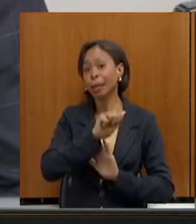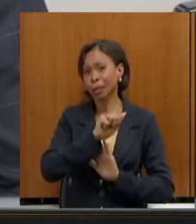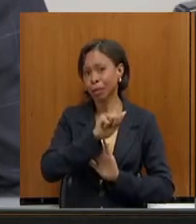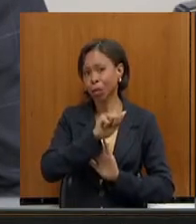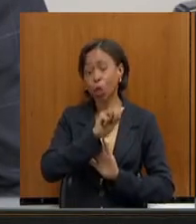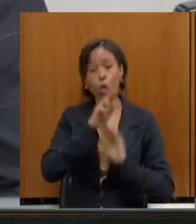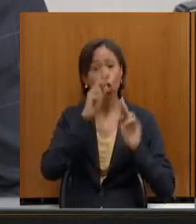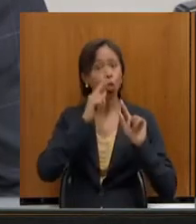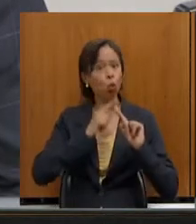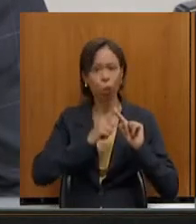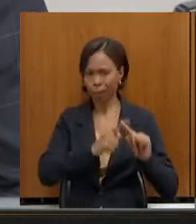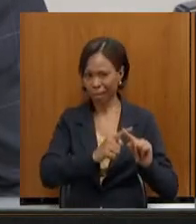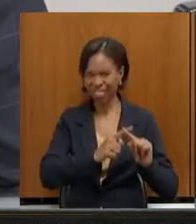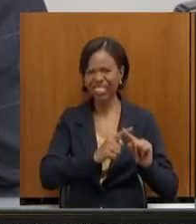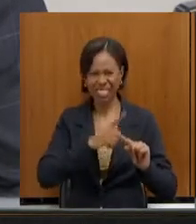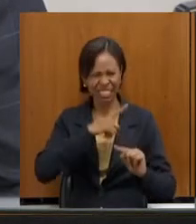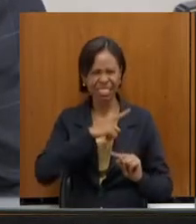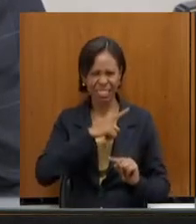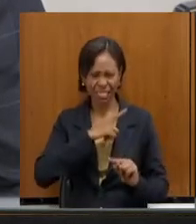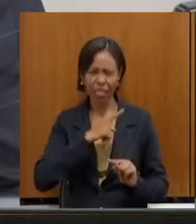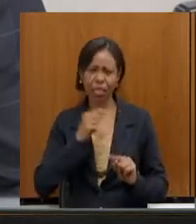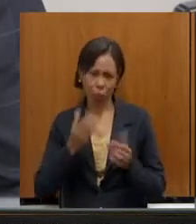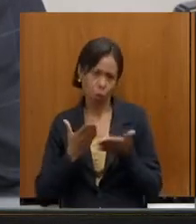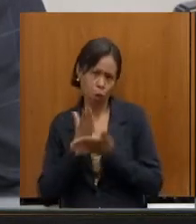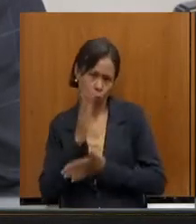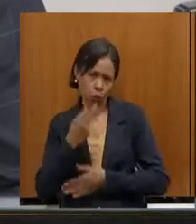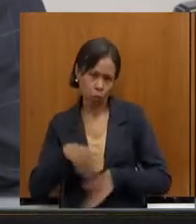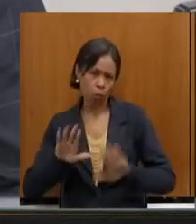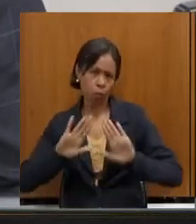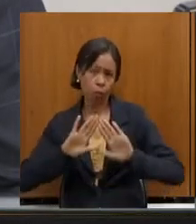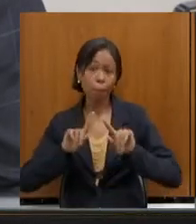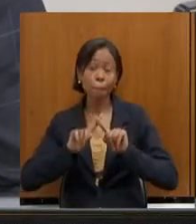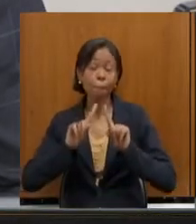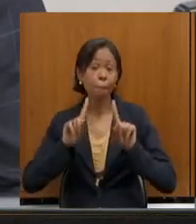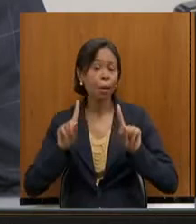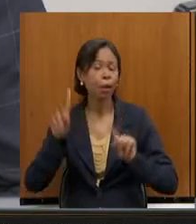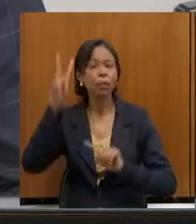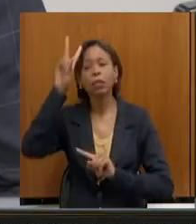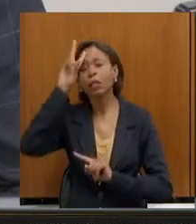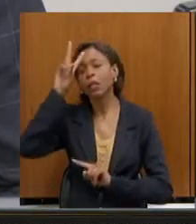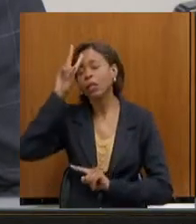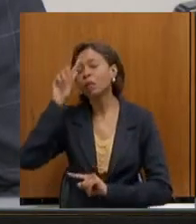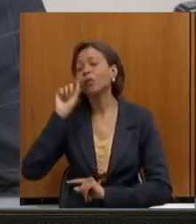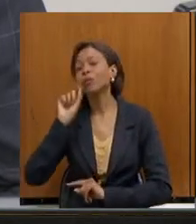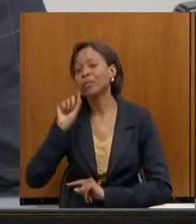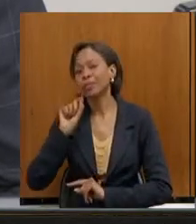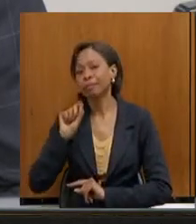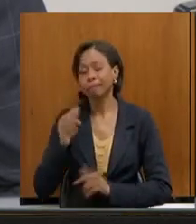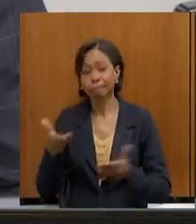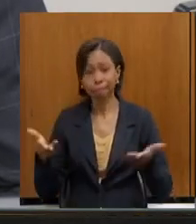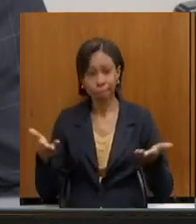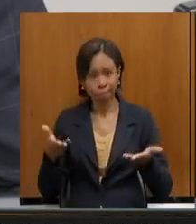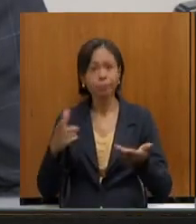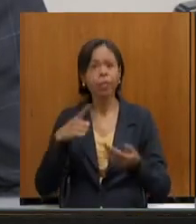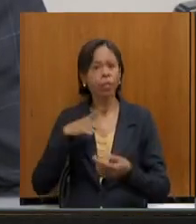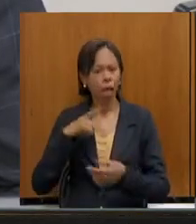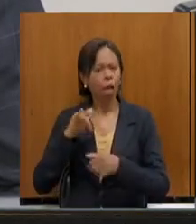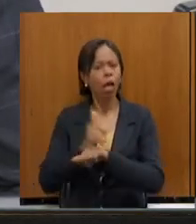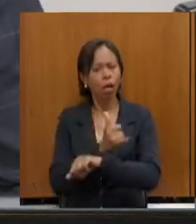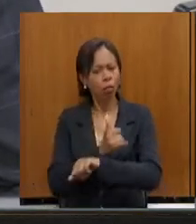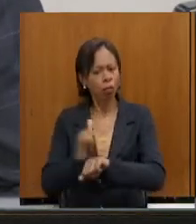Mas é bom lembrar que hoje nós estamos nós temos mecanismos